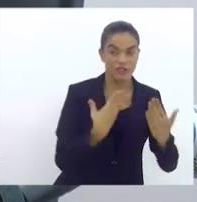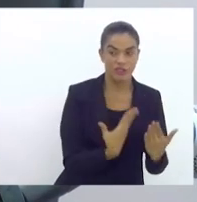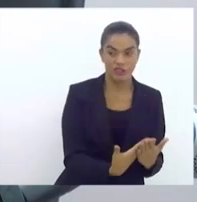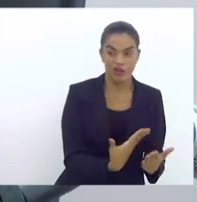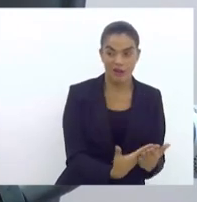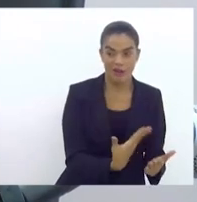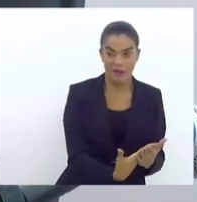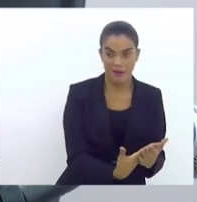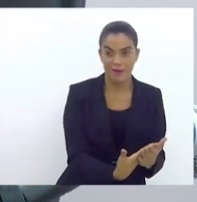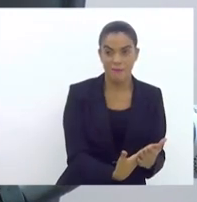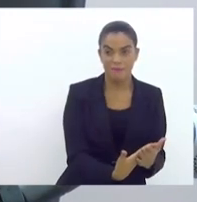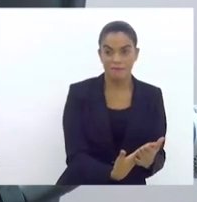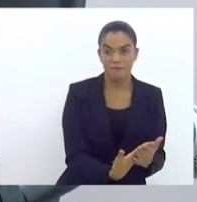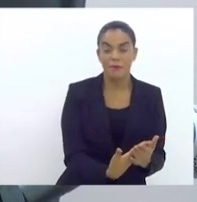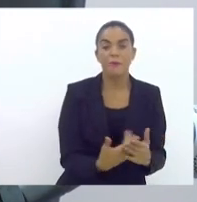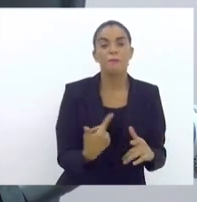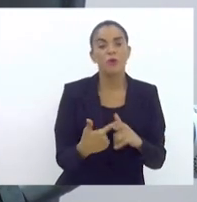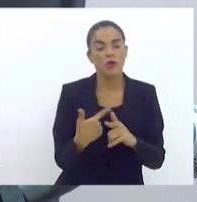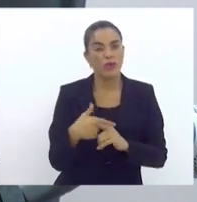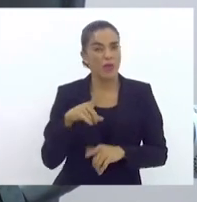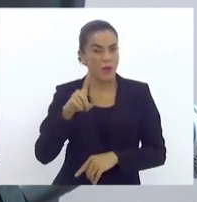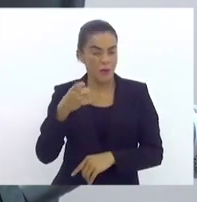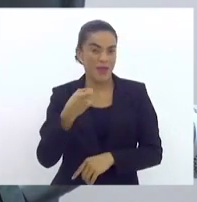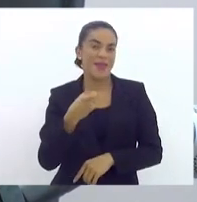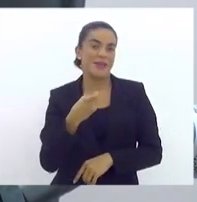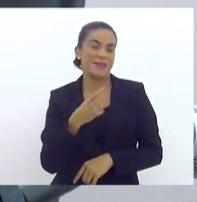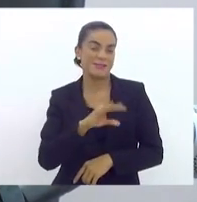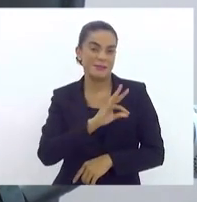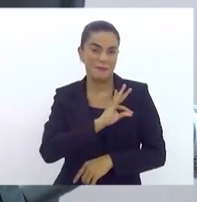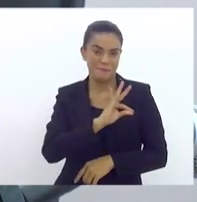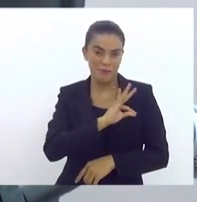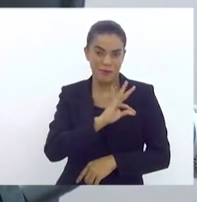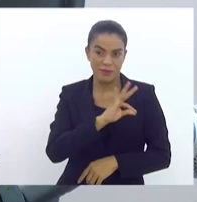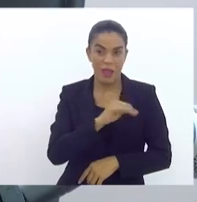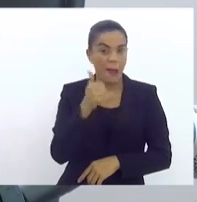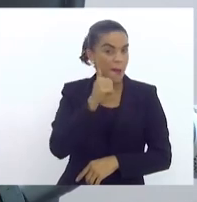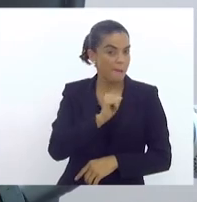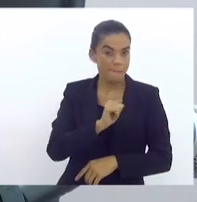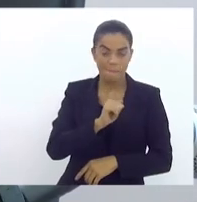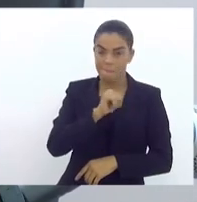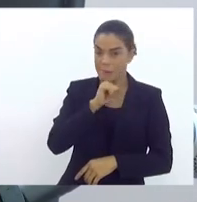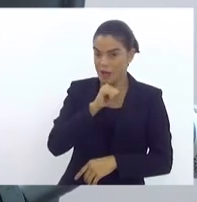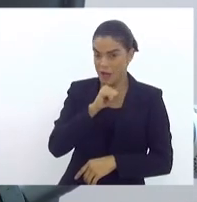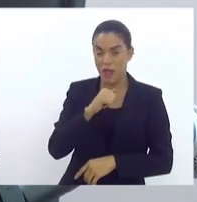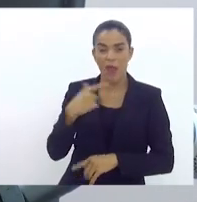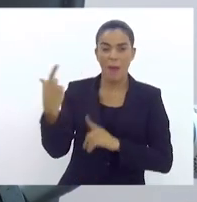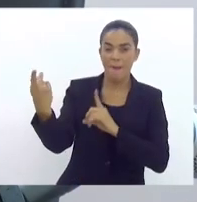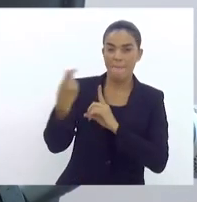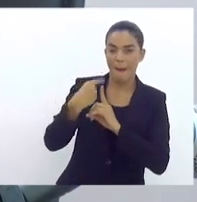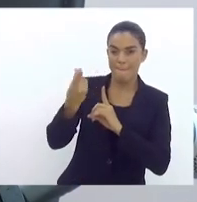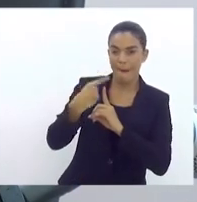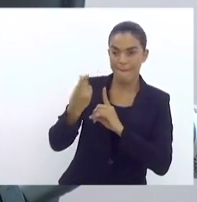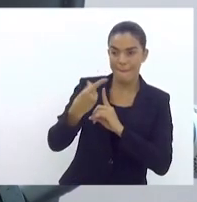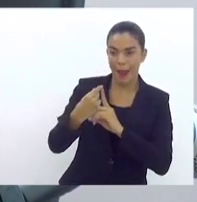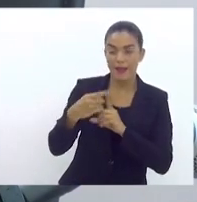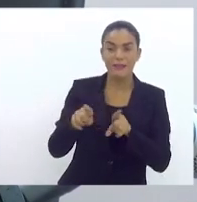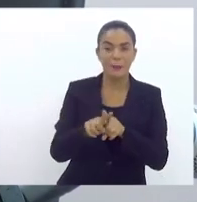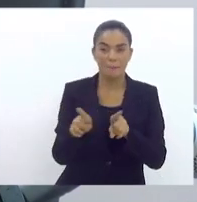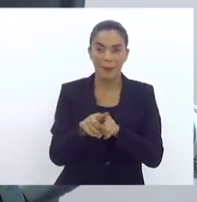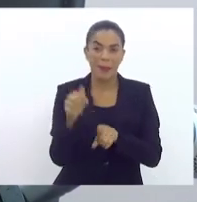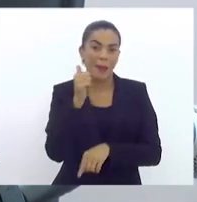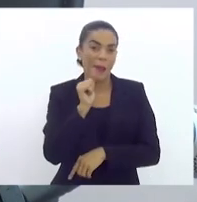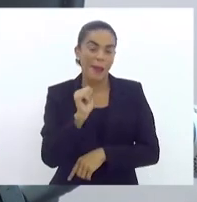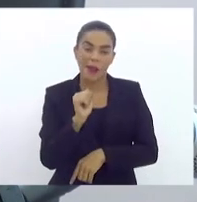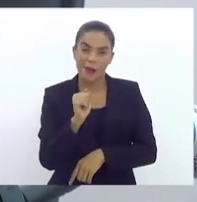e eu conto sempre que quando eu cheguei na polícia os filhos não batiam nas mães E os namorados nas adolescentes